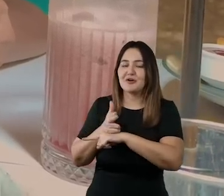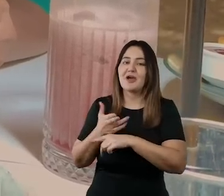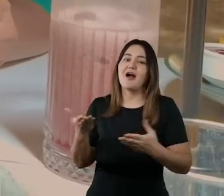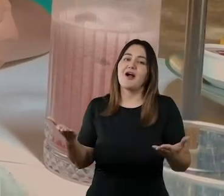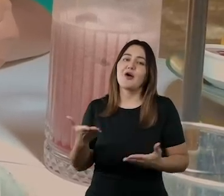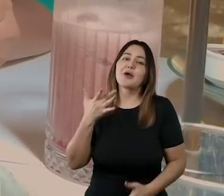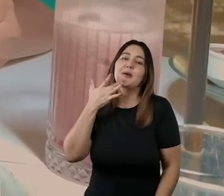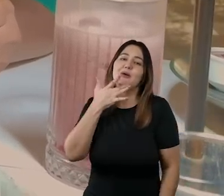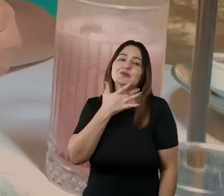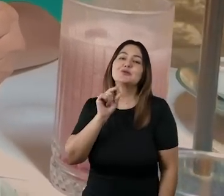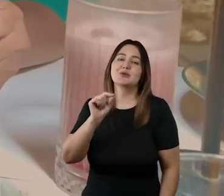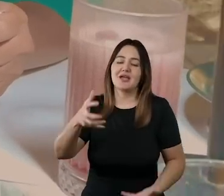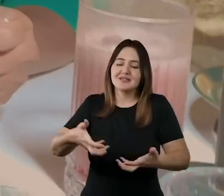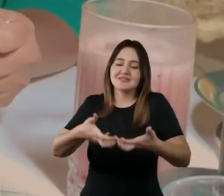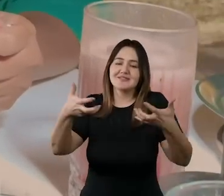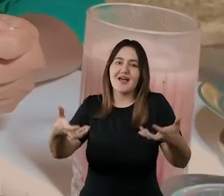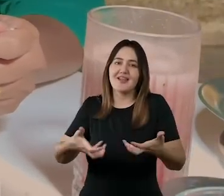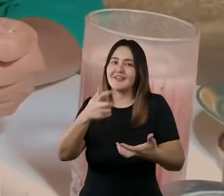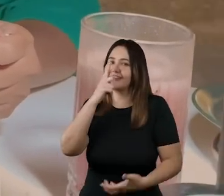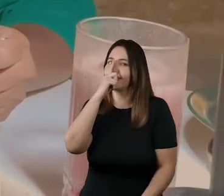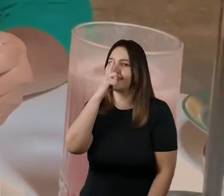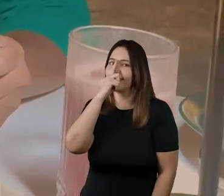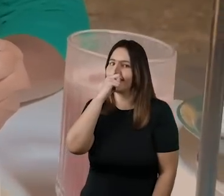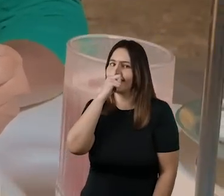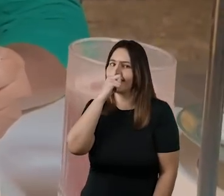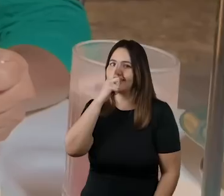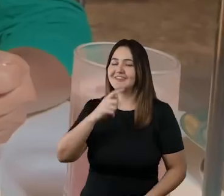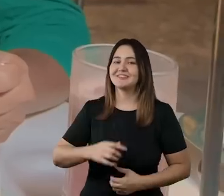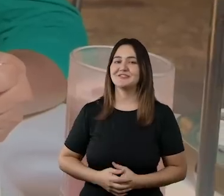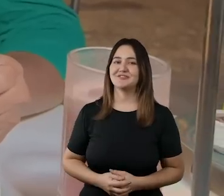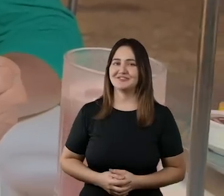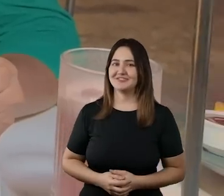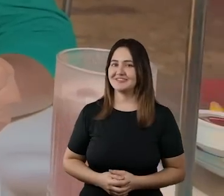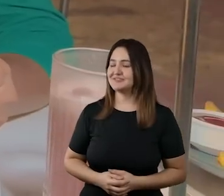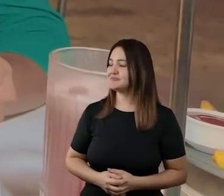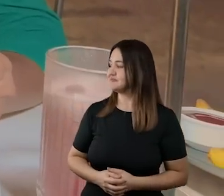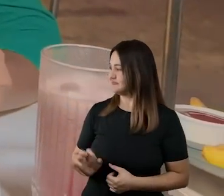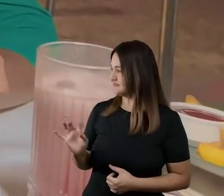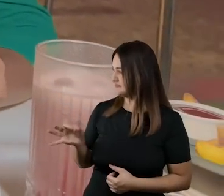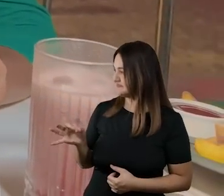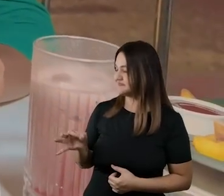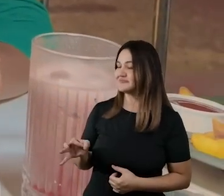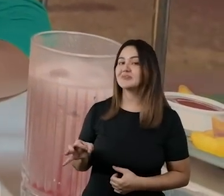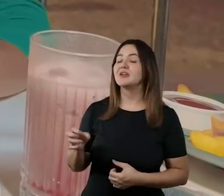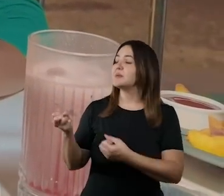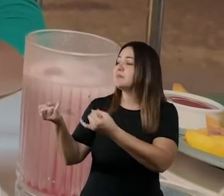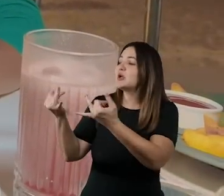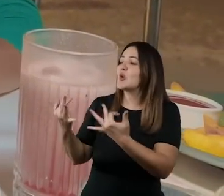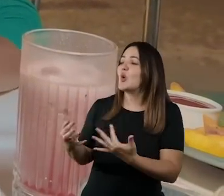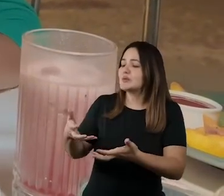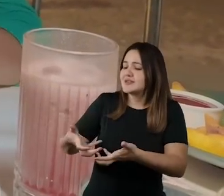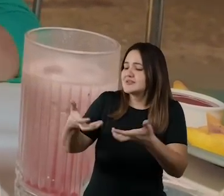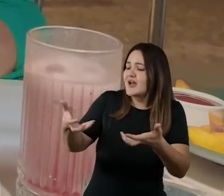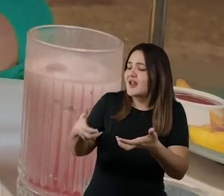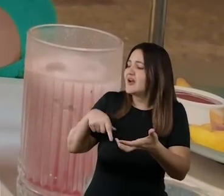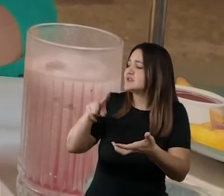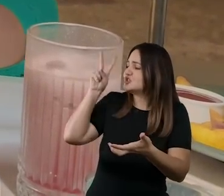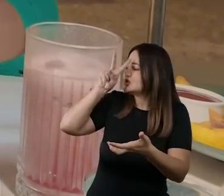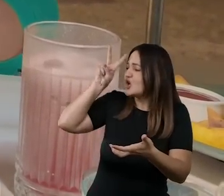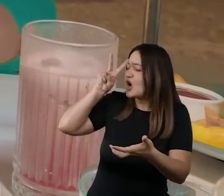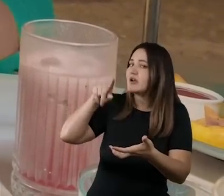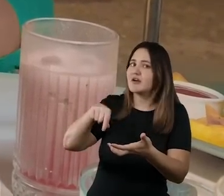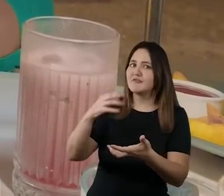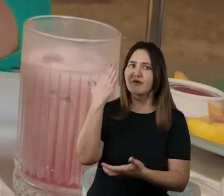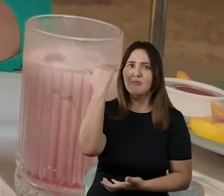melhor do que comer uma salada grega ao pé da Acrópole. Exatamente. E me conta um pouquinho sobre essa salada grega que é